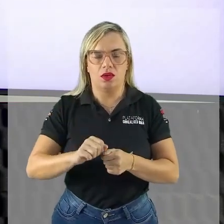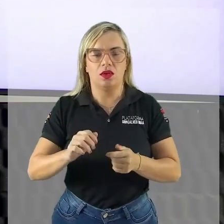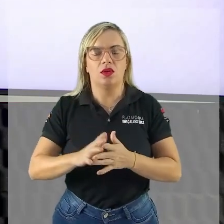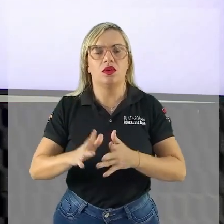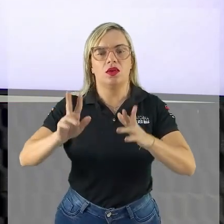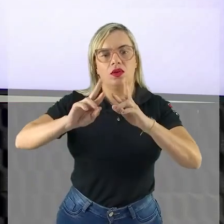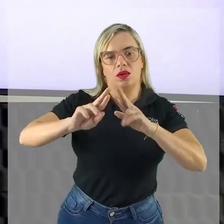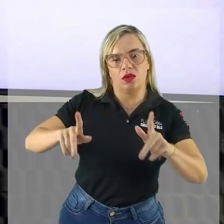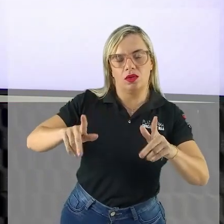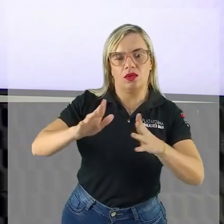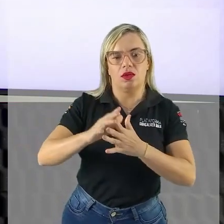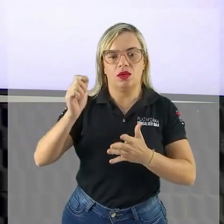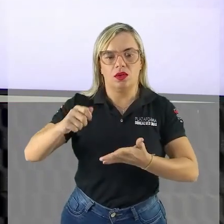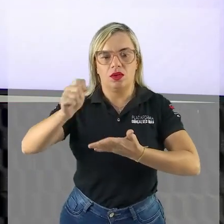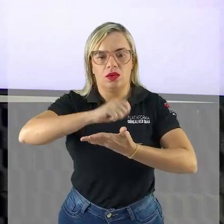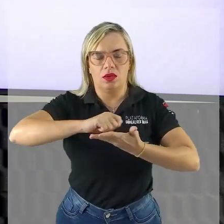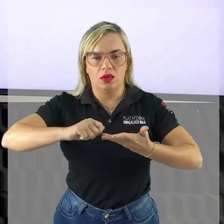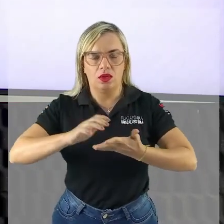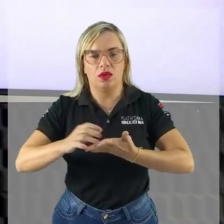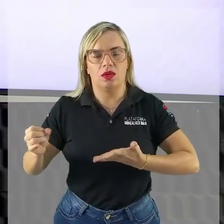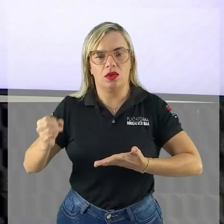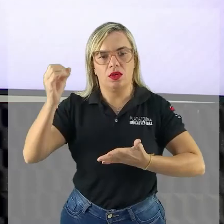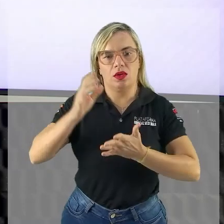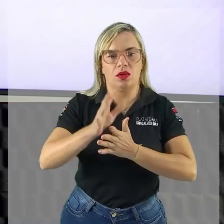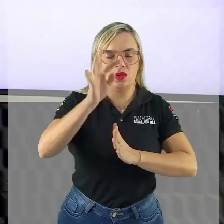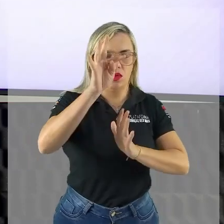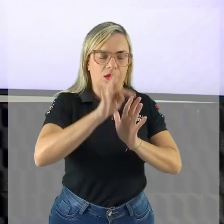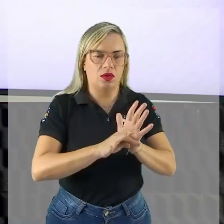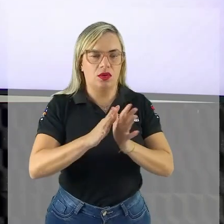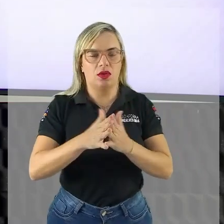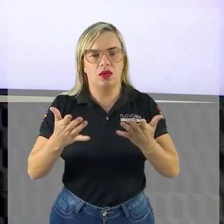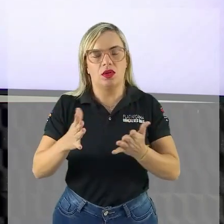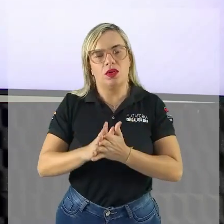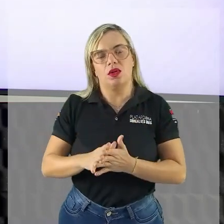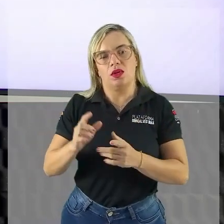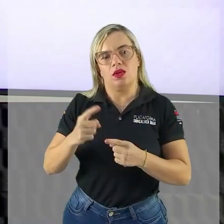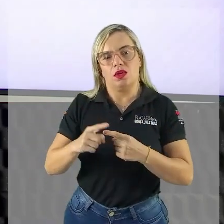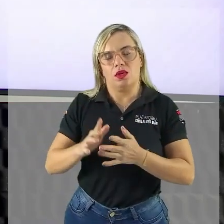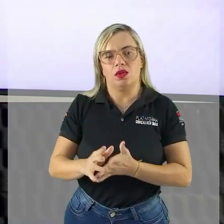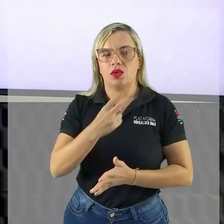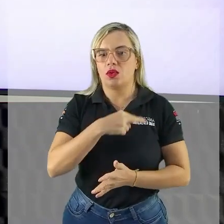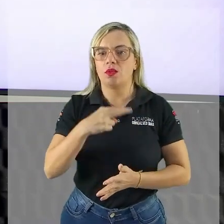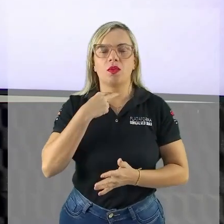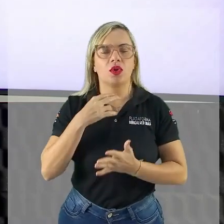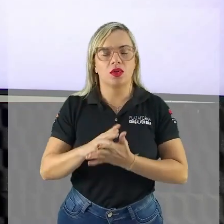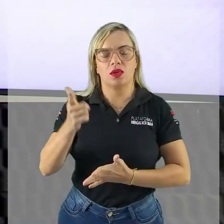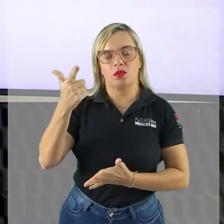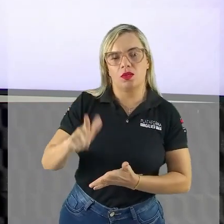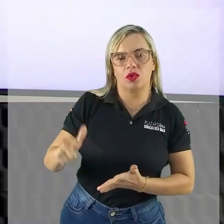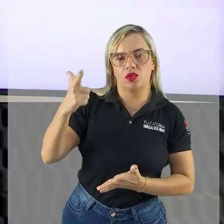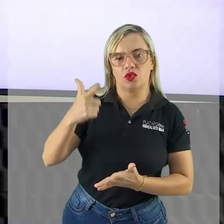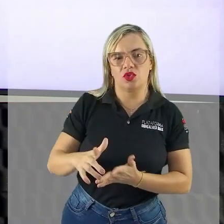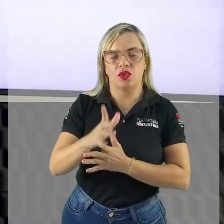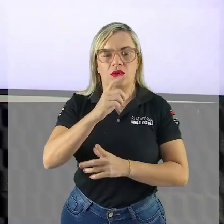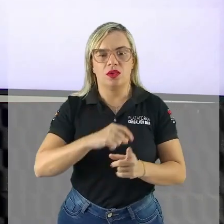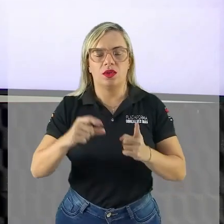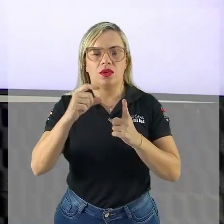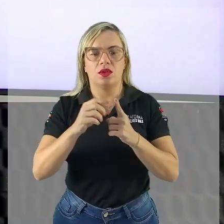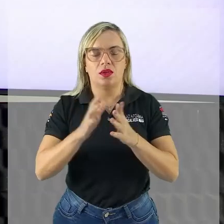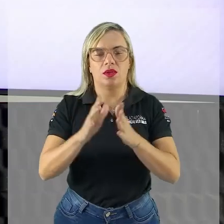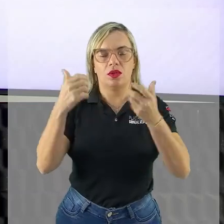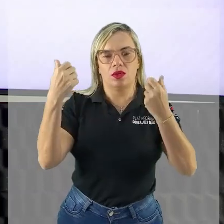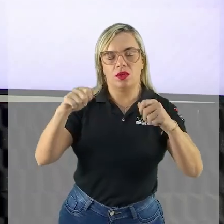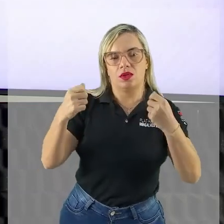muita diferença ao longo do seu texto, até para você não ficar repetindo palavras, né? Então, é